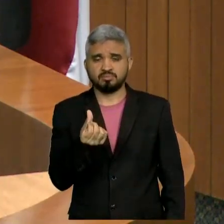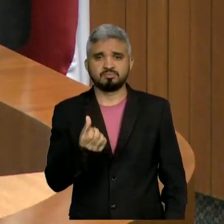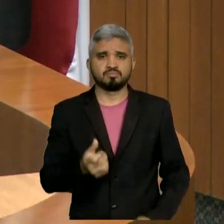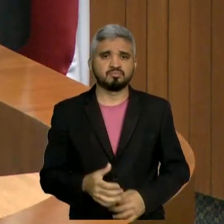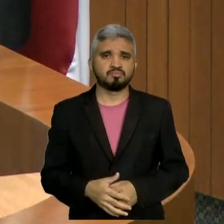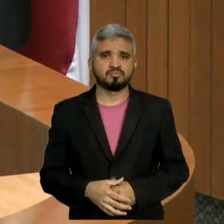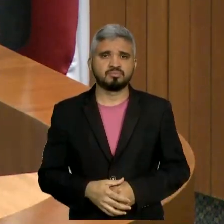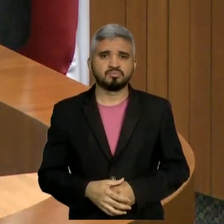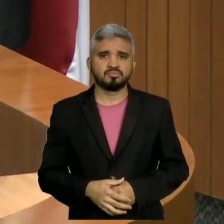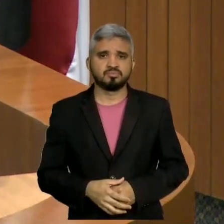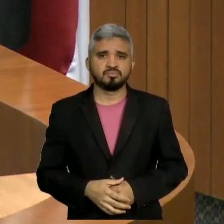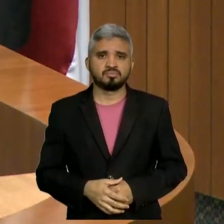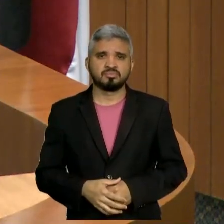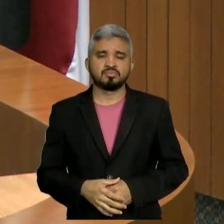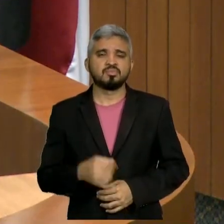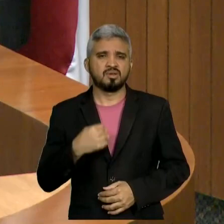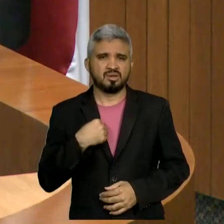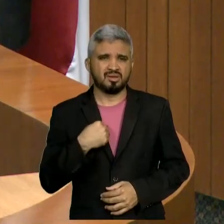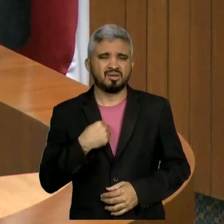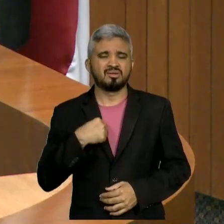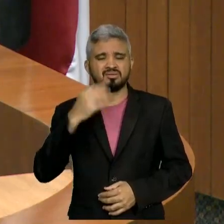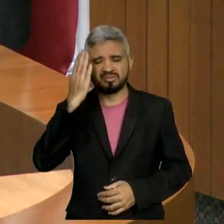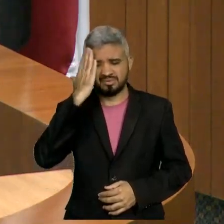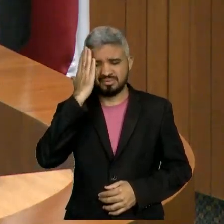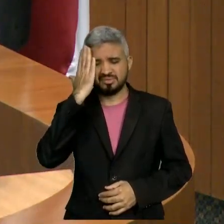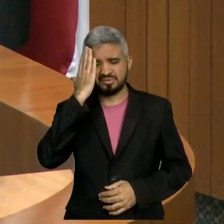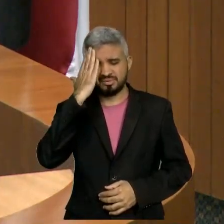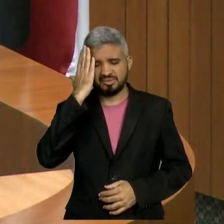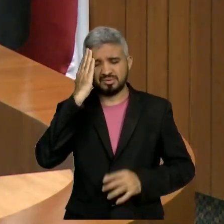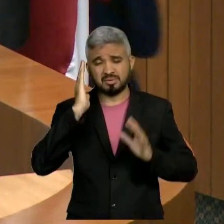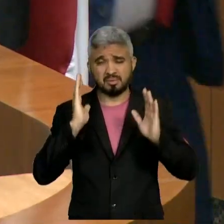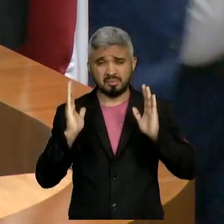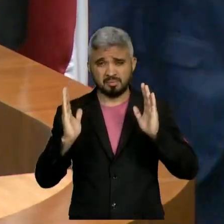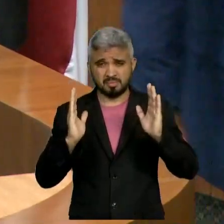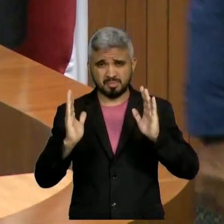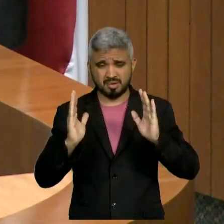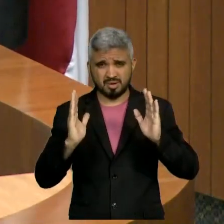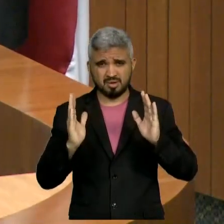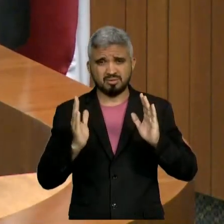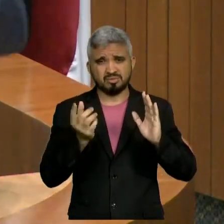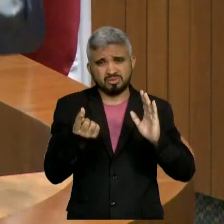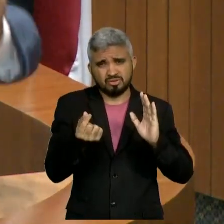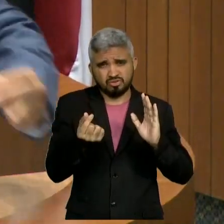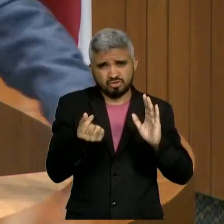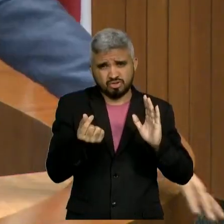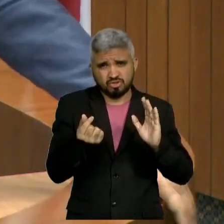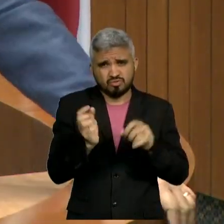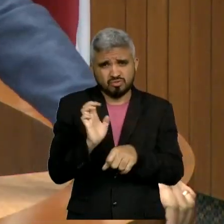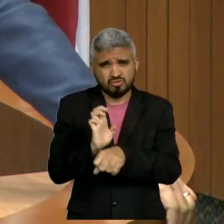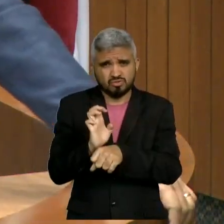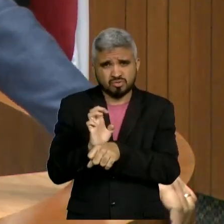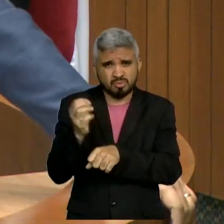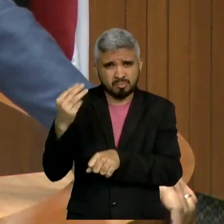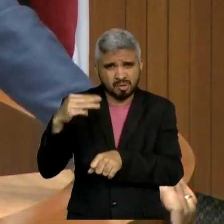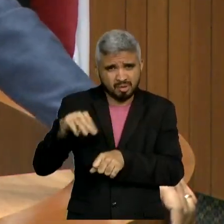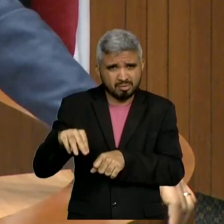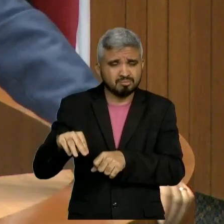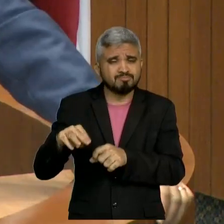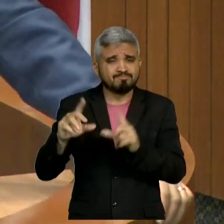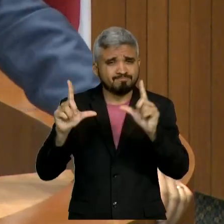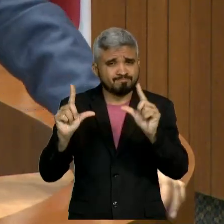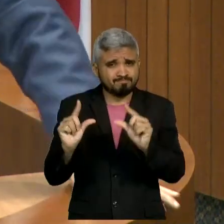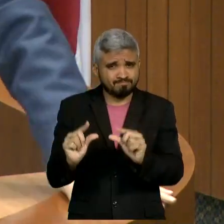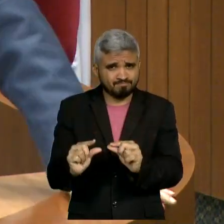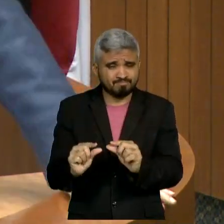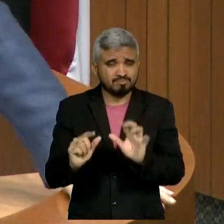falar do momento que passa o governo do Estado, o momento financeiro do Estado. Compreendemos e somos solidários. Mas